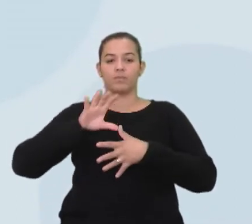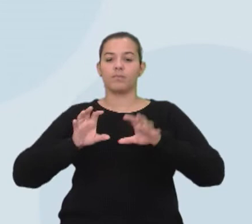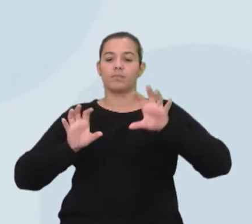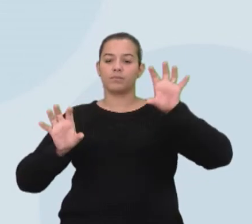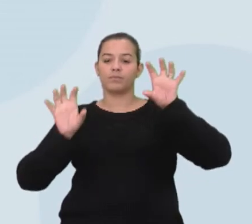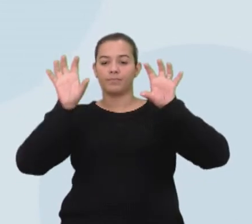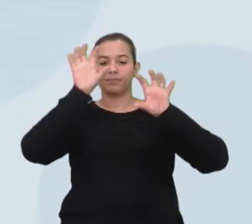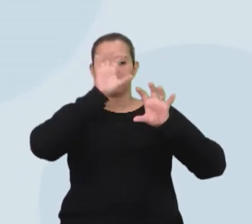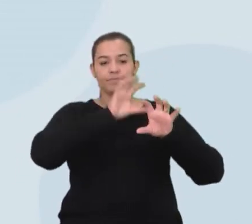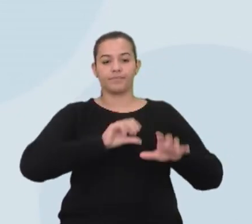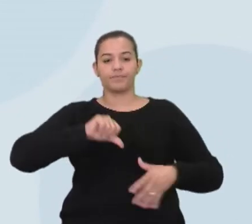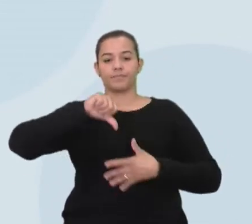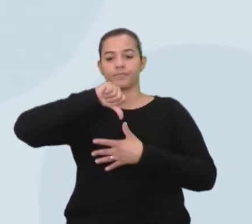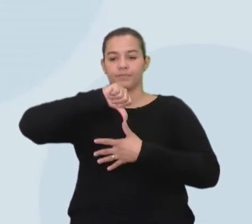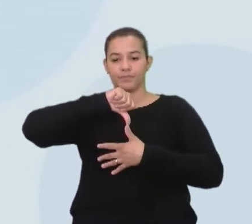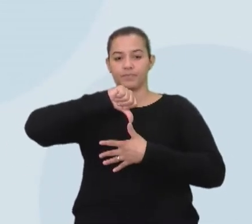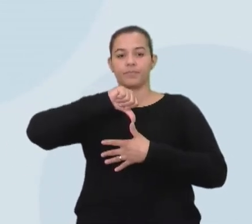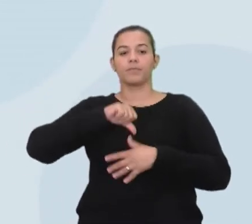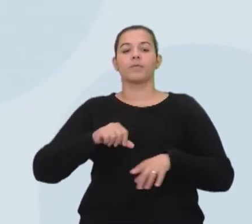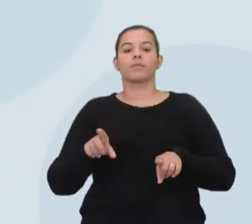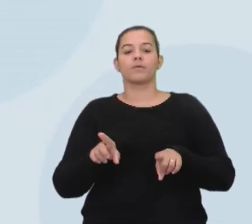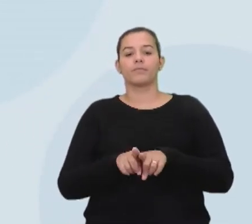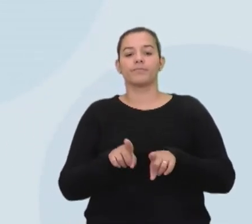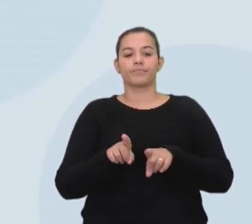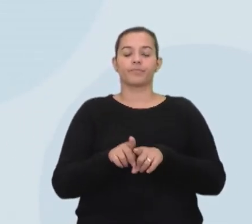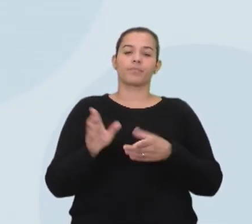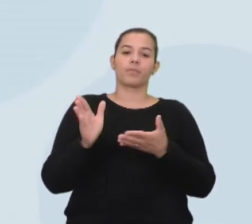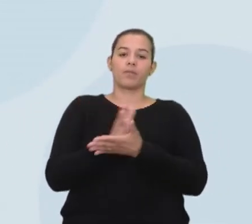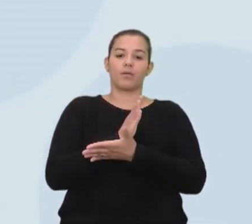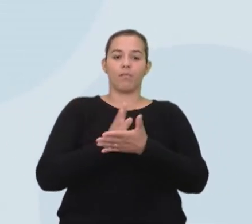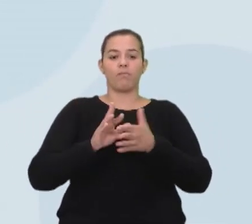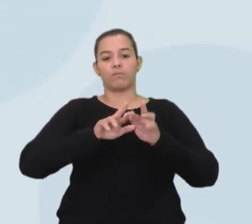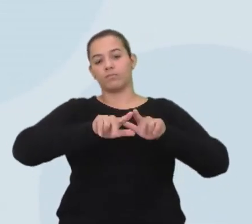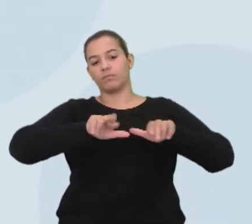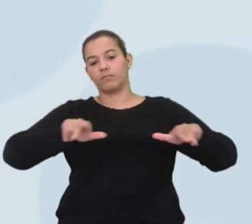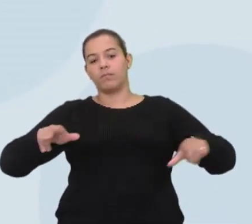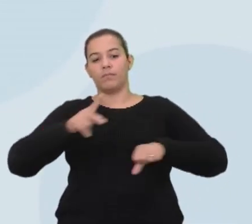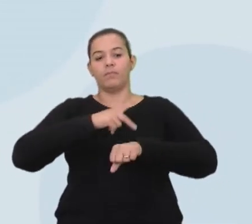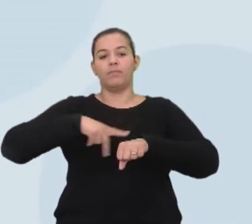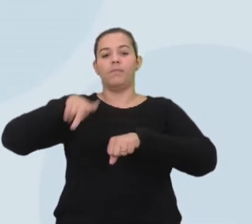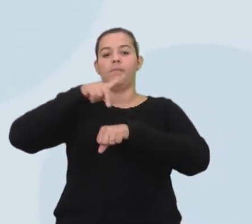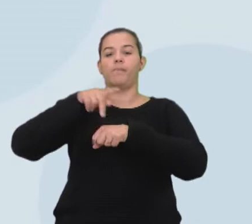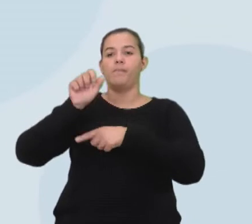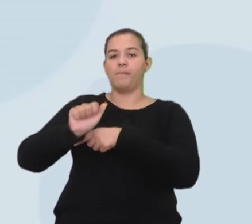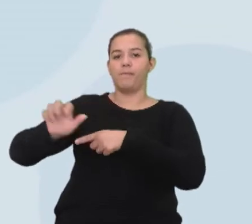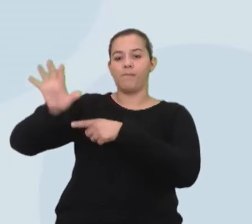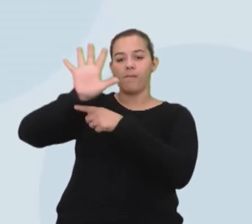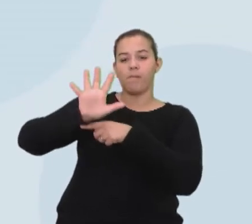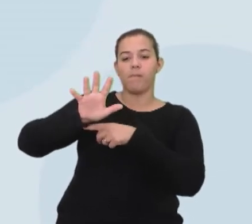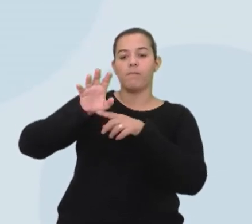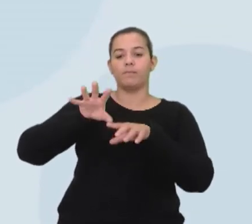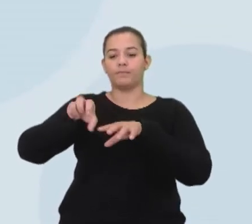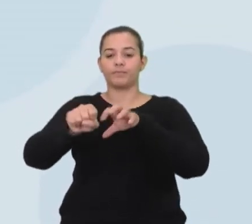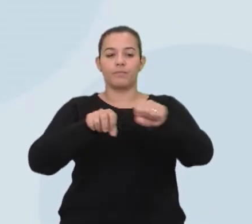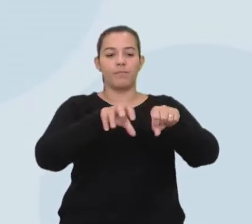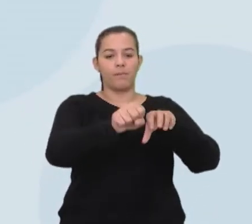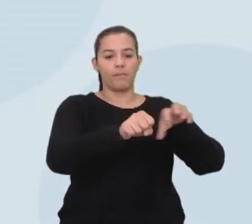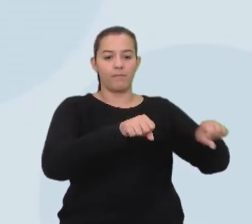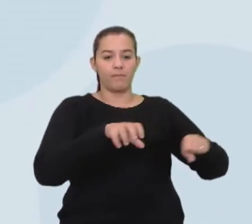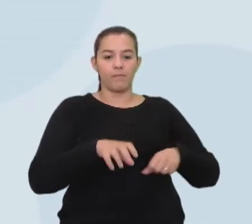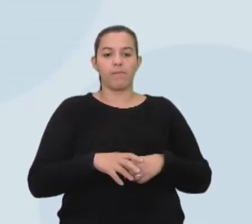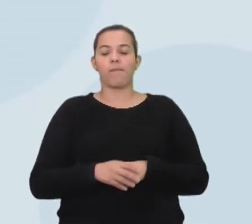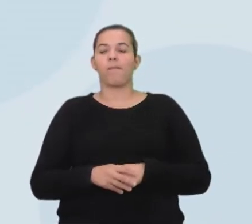colonização da América e mostra os diversos países europeus que foram colonizando estes diversos territórios,